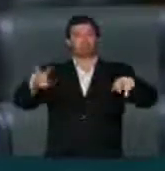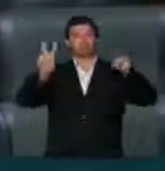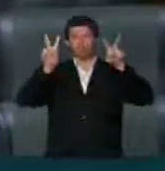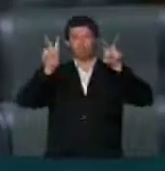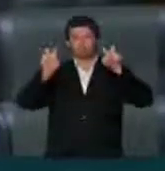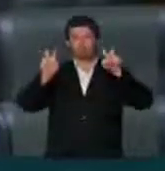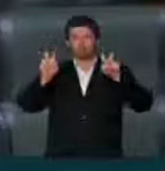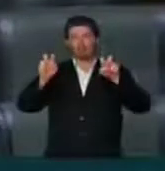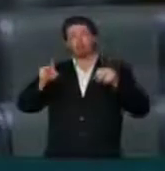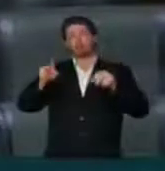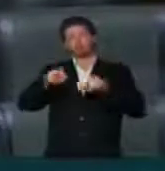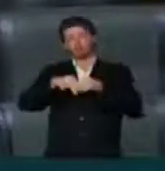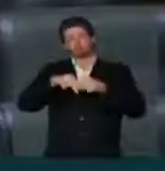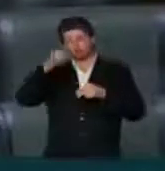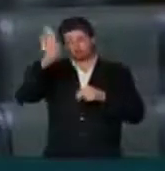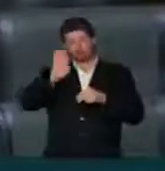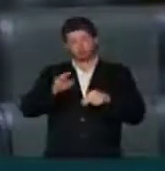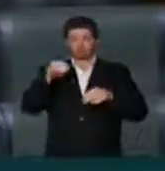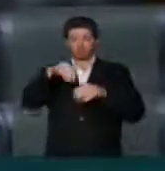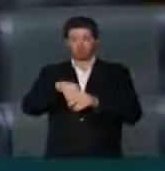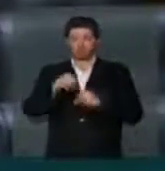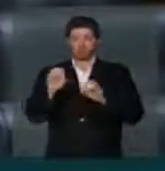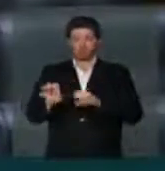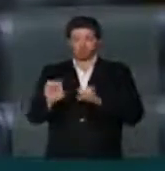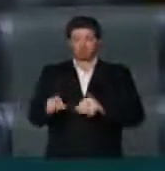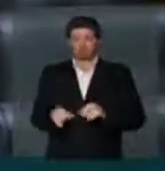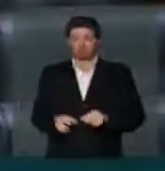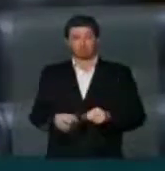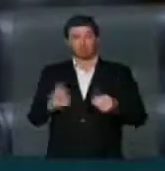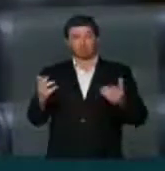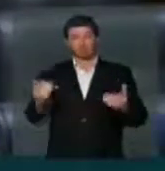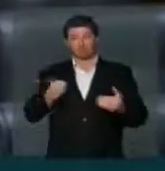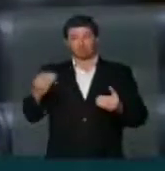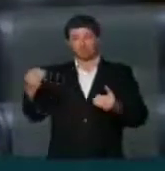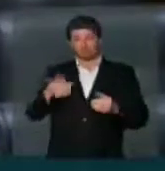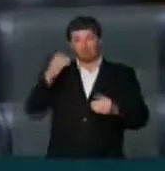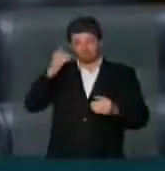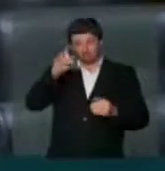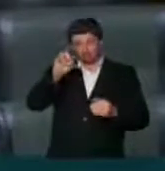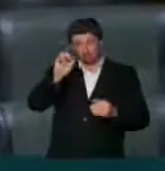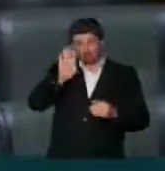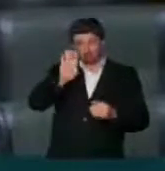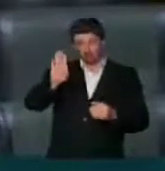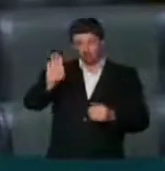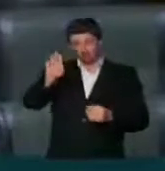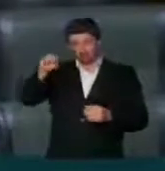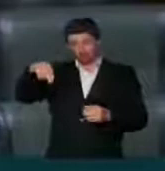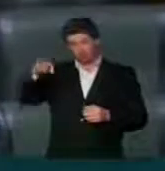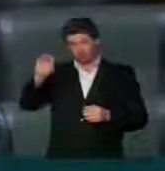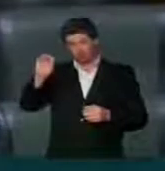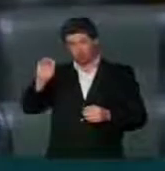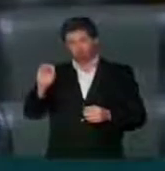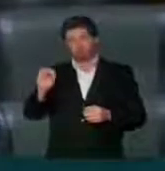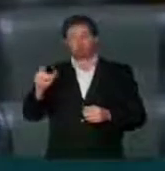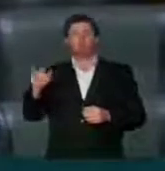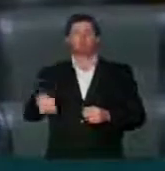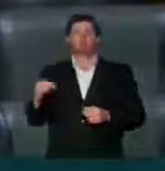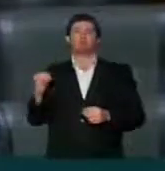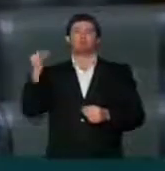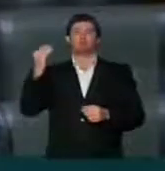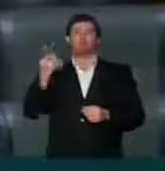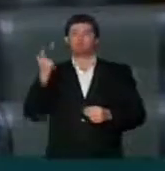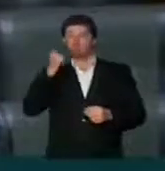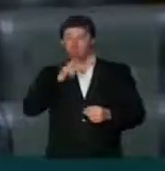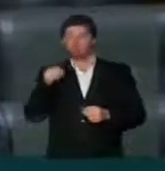que afligem o Brasil na área de educação. E a participação do deputado Lobe Neto tem sido fundamental para que aquela